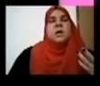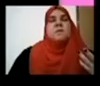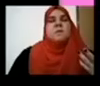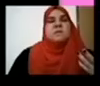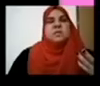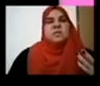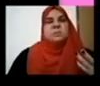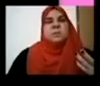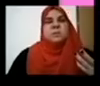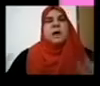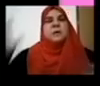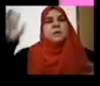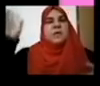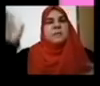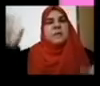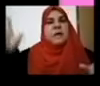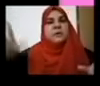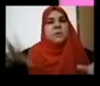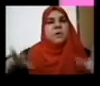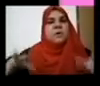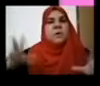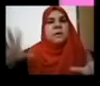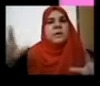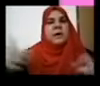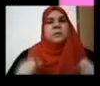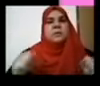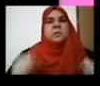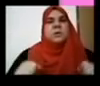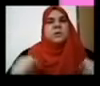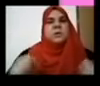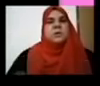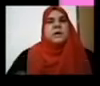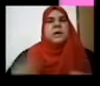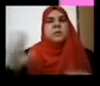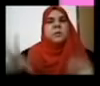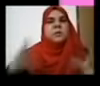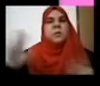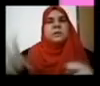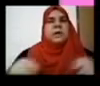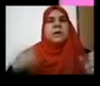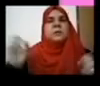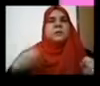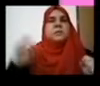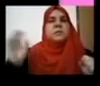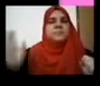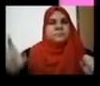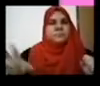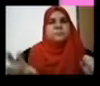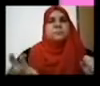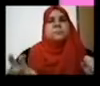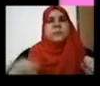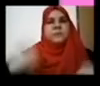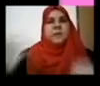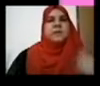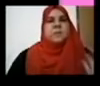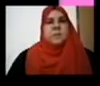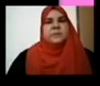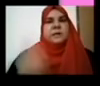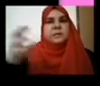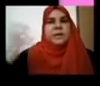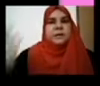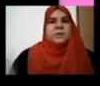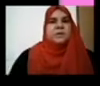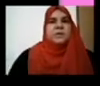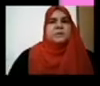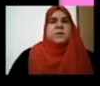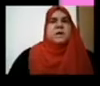4 vezes x menos 4. Lembra lá do 8 ao quadrado menos 4 ao quadrado, 8 ao quadrado menos 3 ao